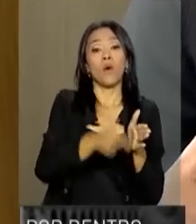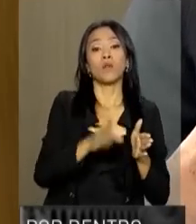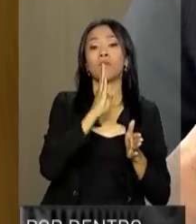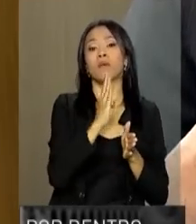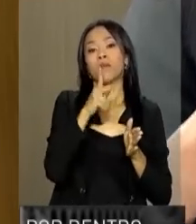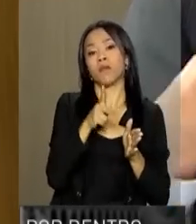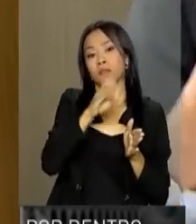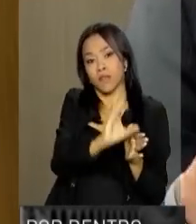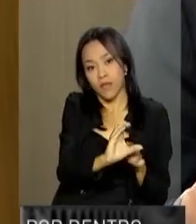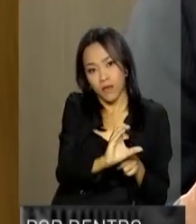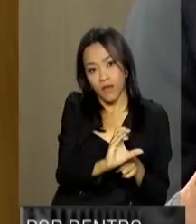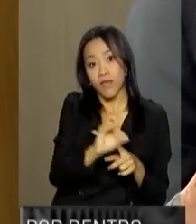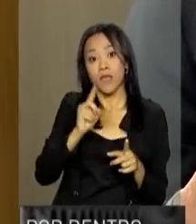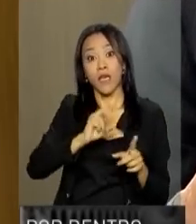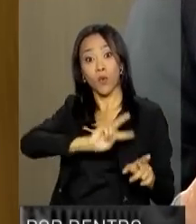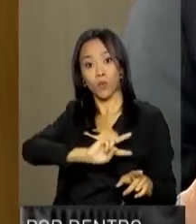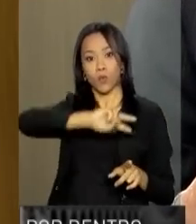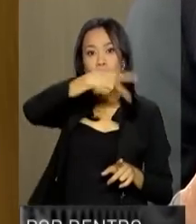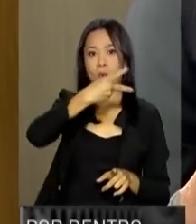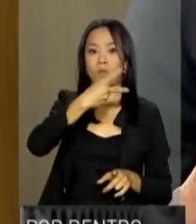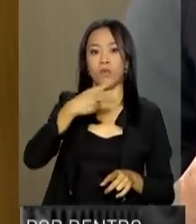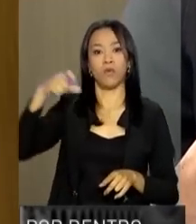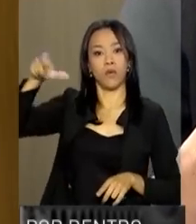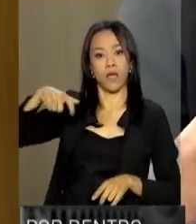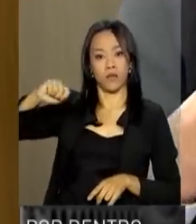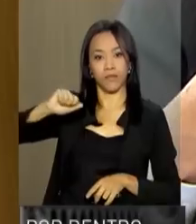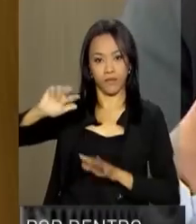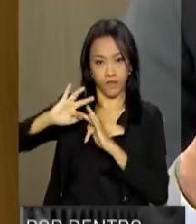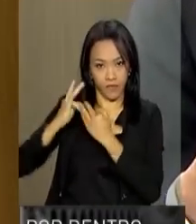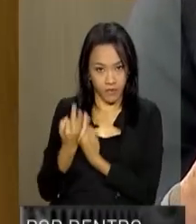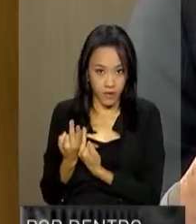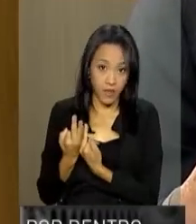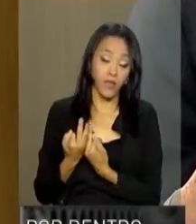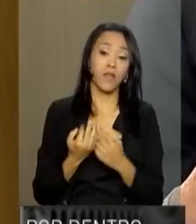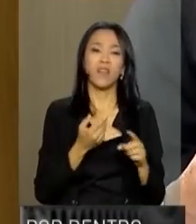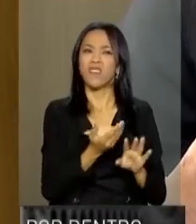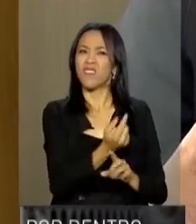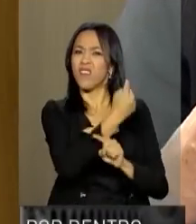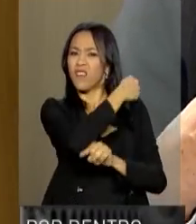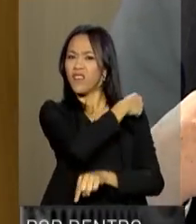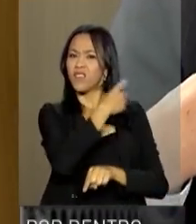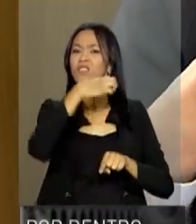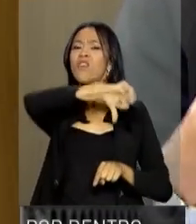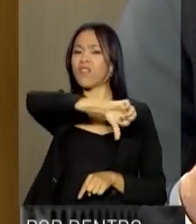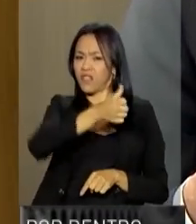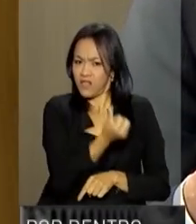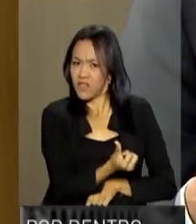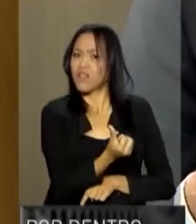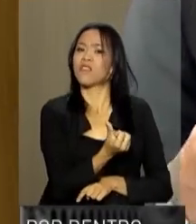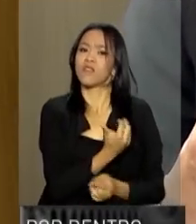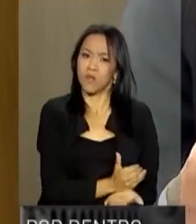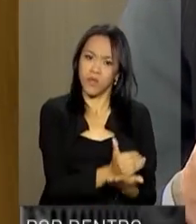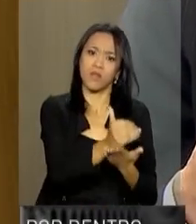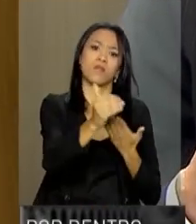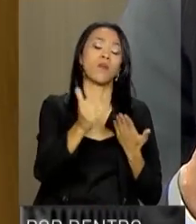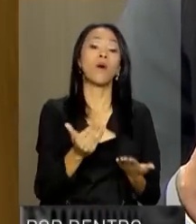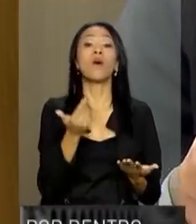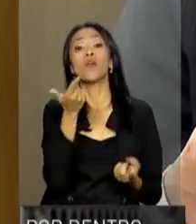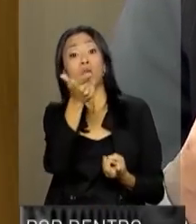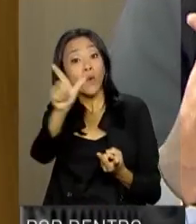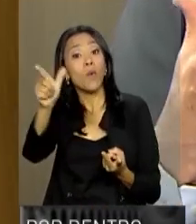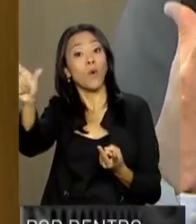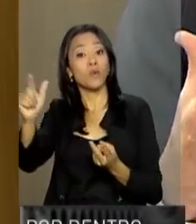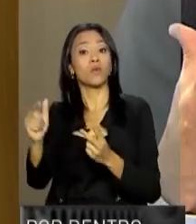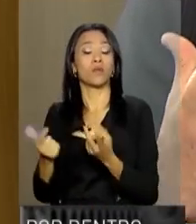continuada que é o dobro do bolsa família em valores nec é um programa que vem desde 1996 e outros programas de transferência de renda